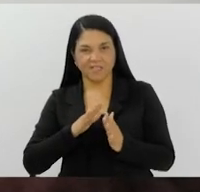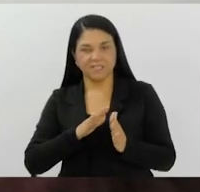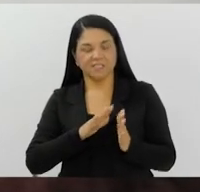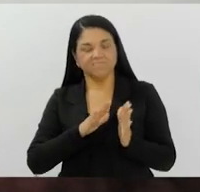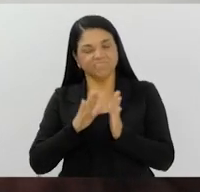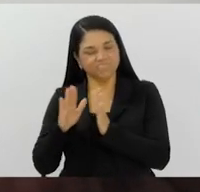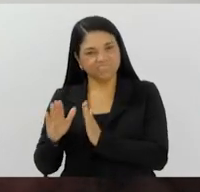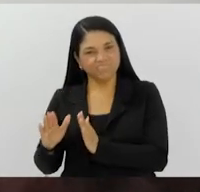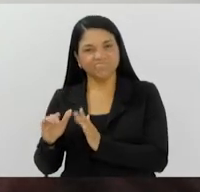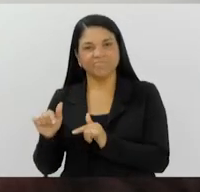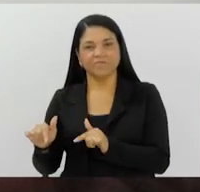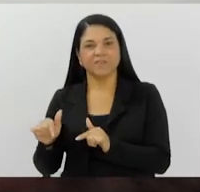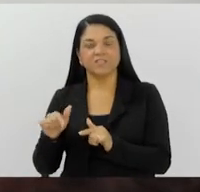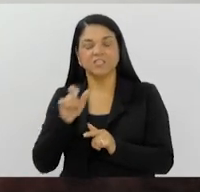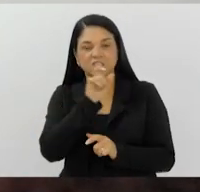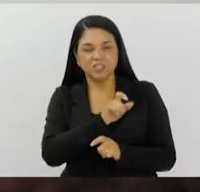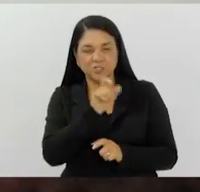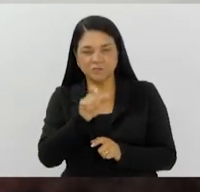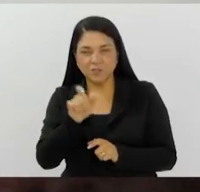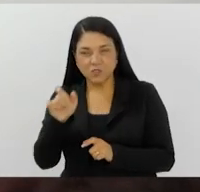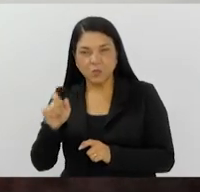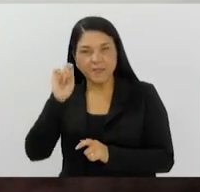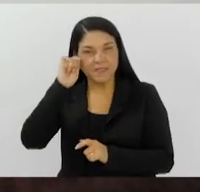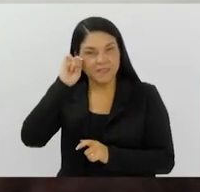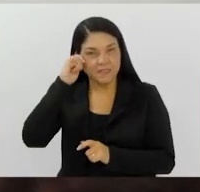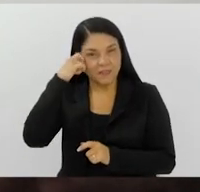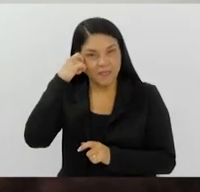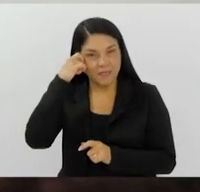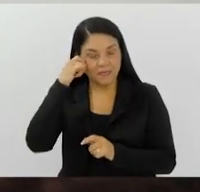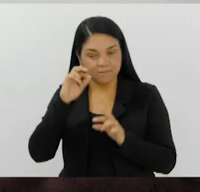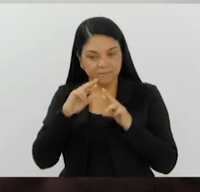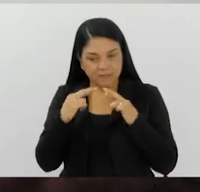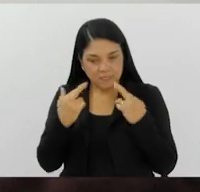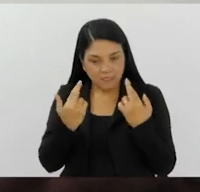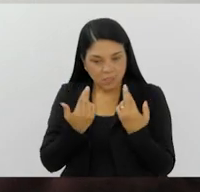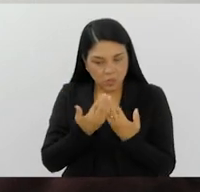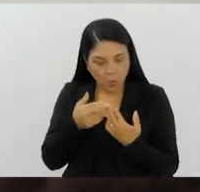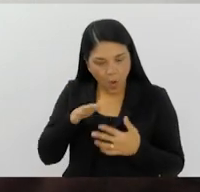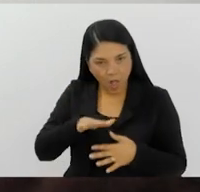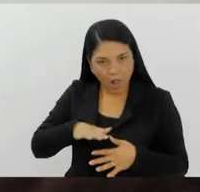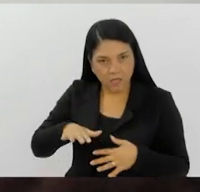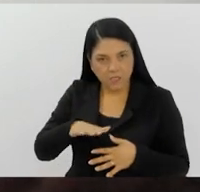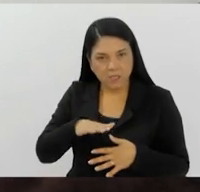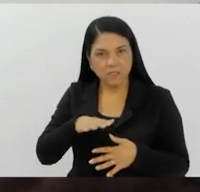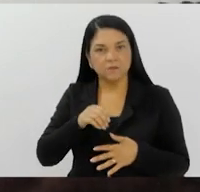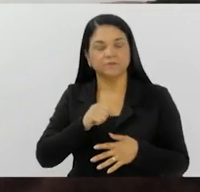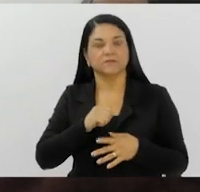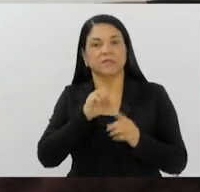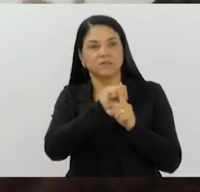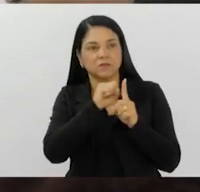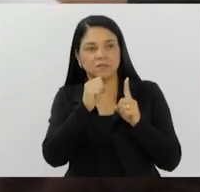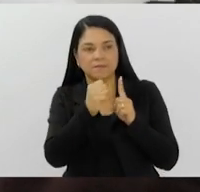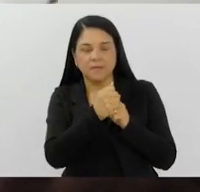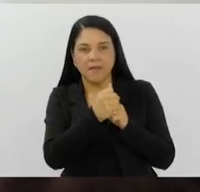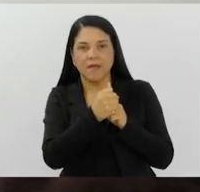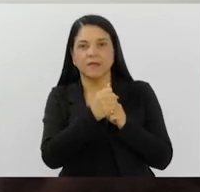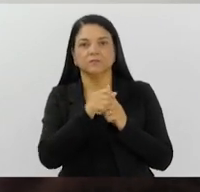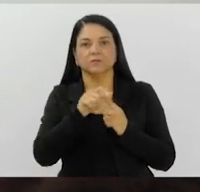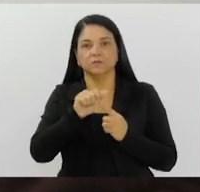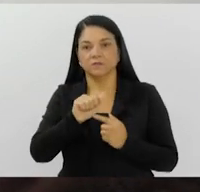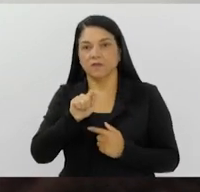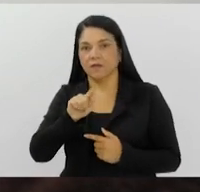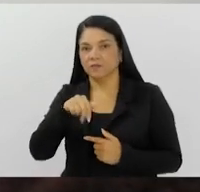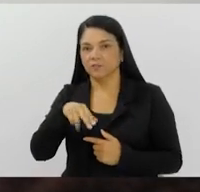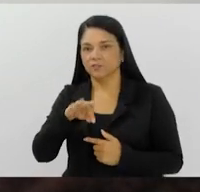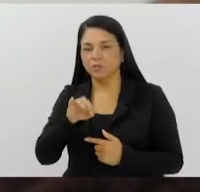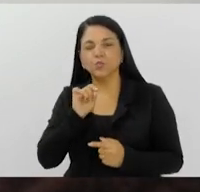subjetiva quando as pessoas negras se reuniram ali né os agentes sociedade civil todos para intervir o que que